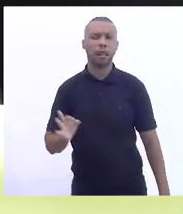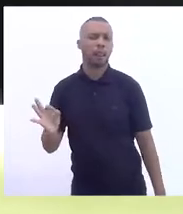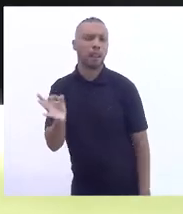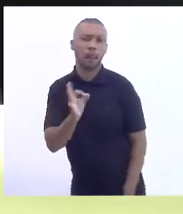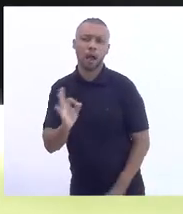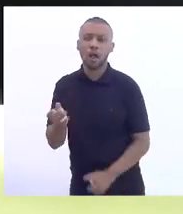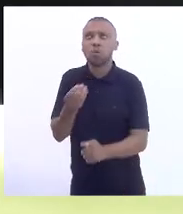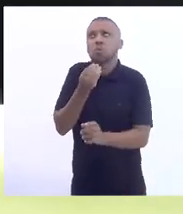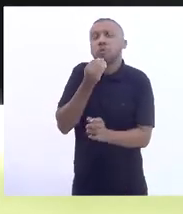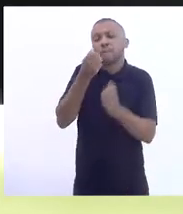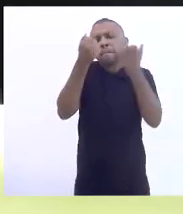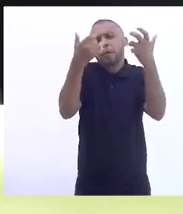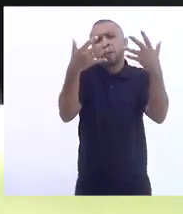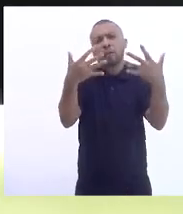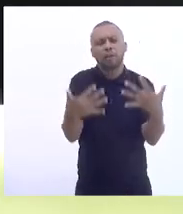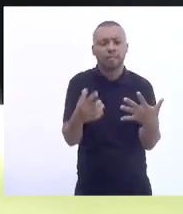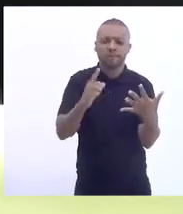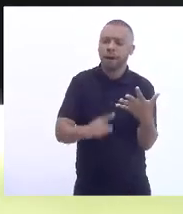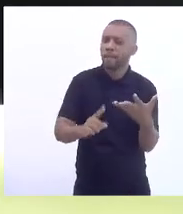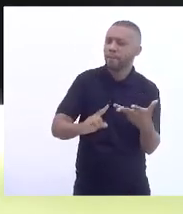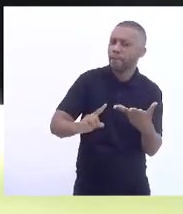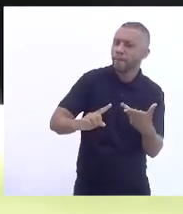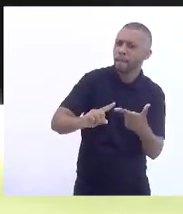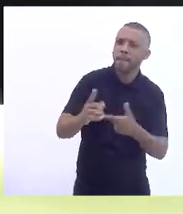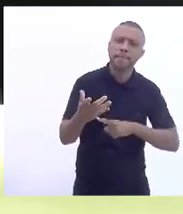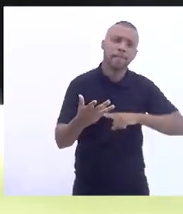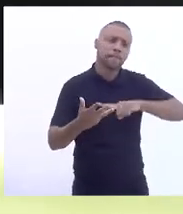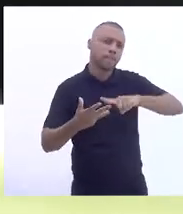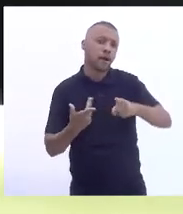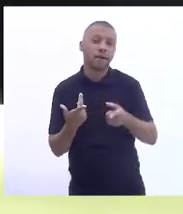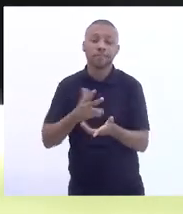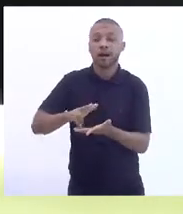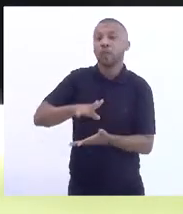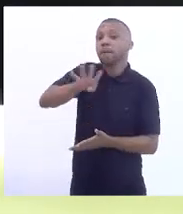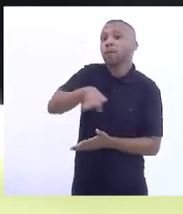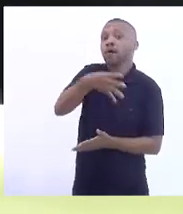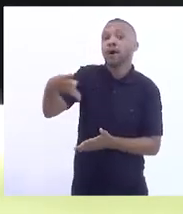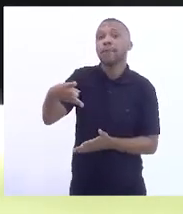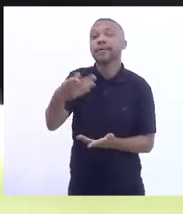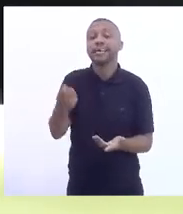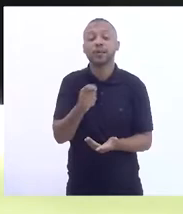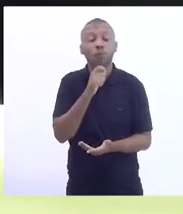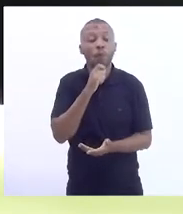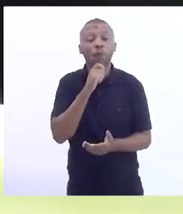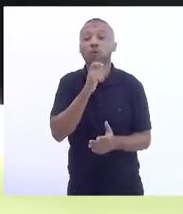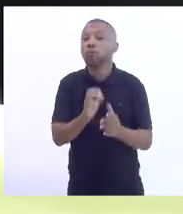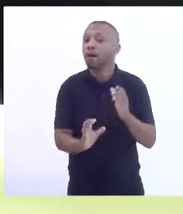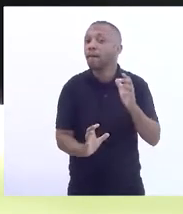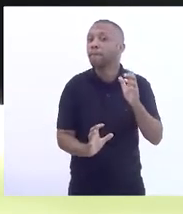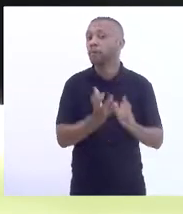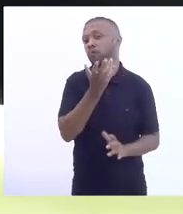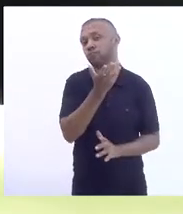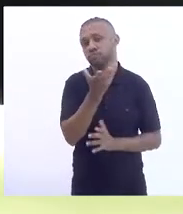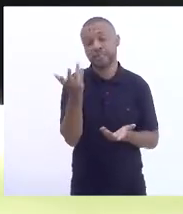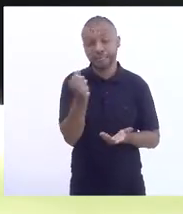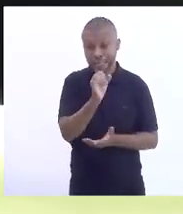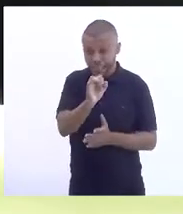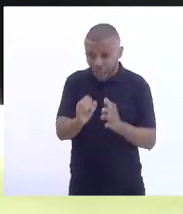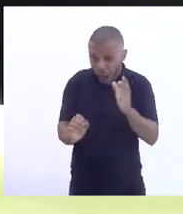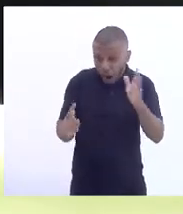poderia falar de uma série de programas aqui Danni é que não aconteceram esse